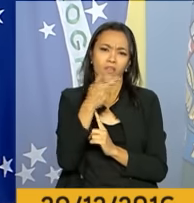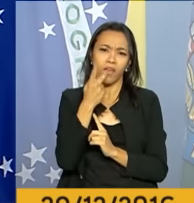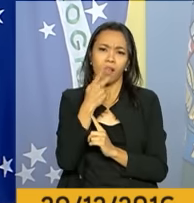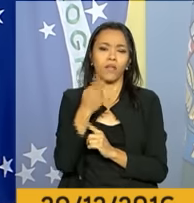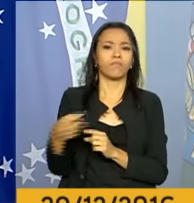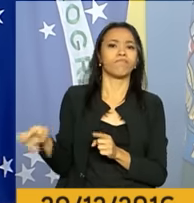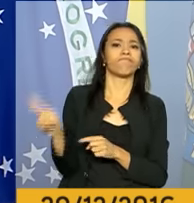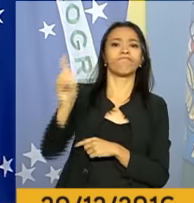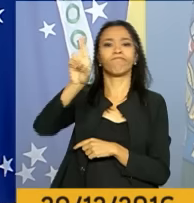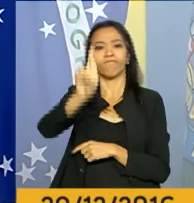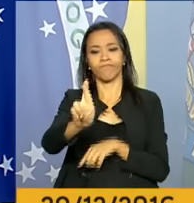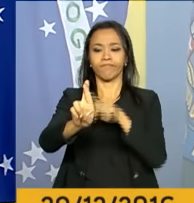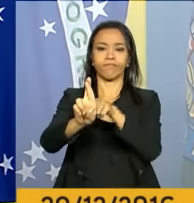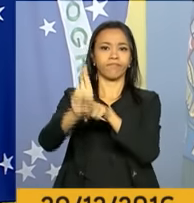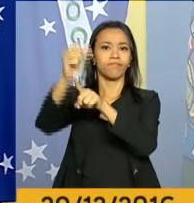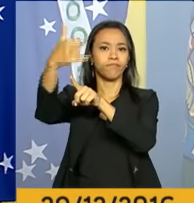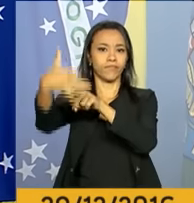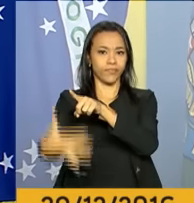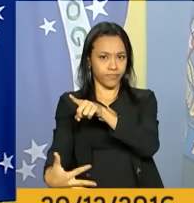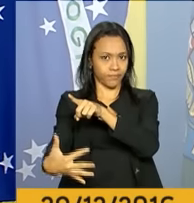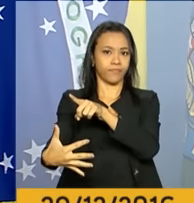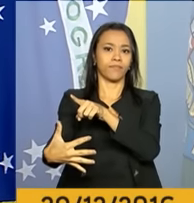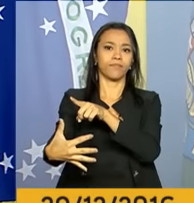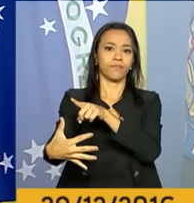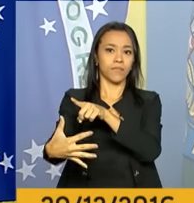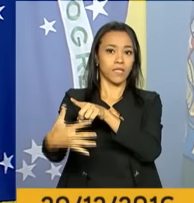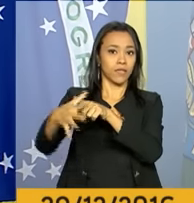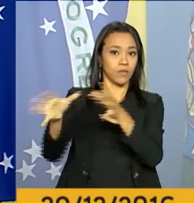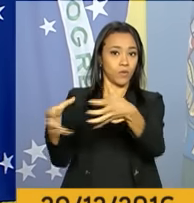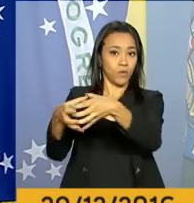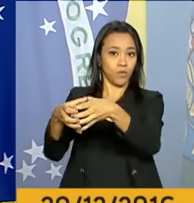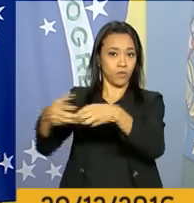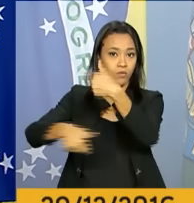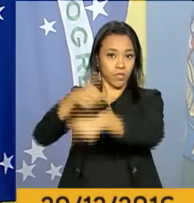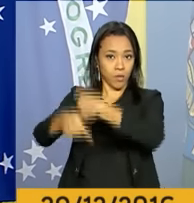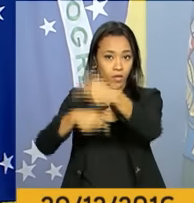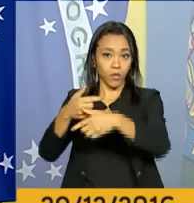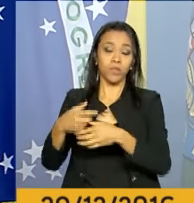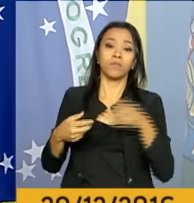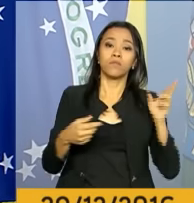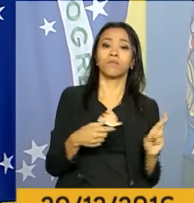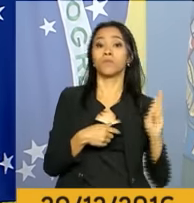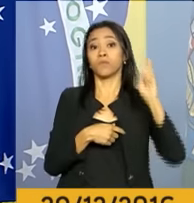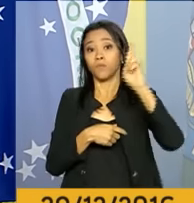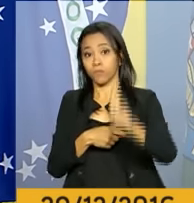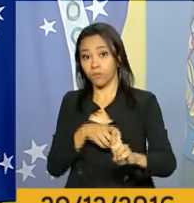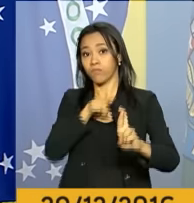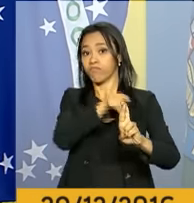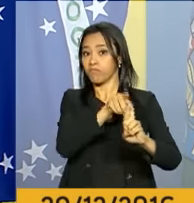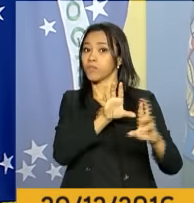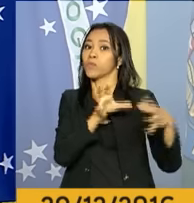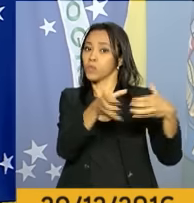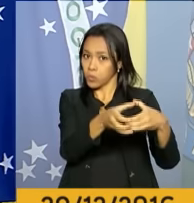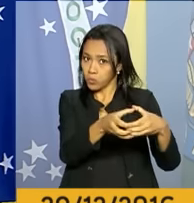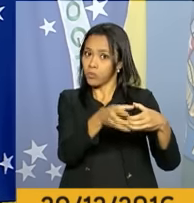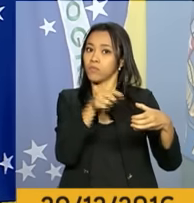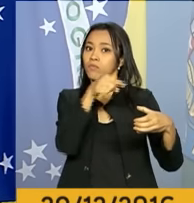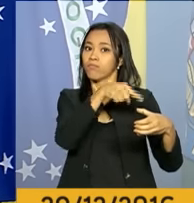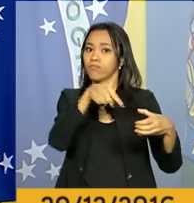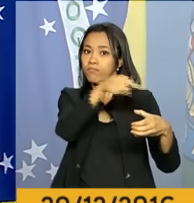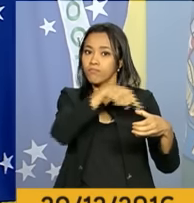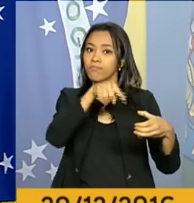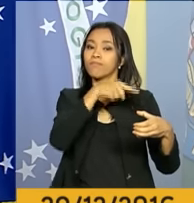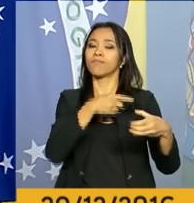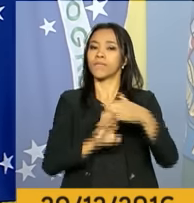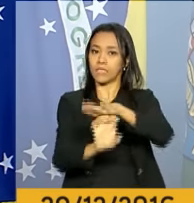representantes e muitos dos trabalhadores e representantes também muitos